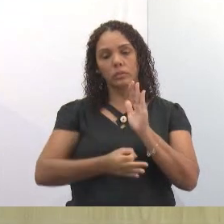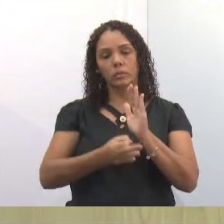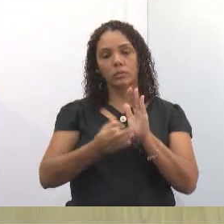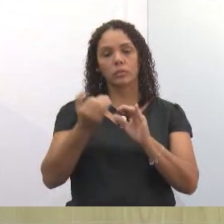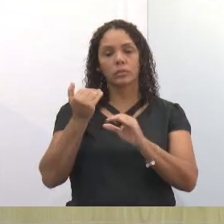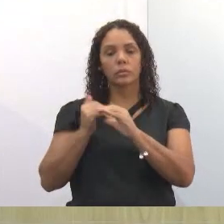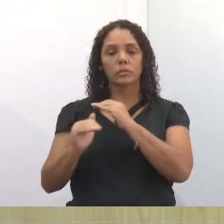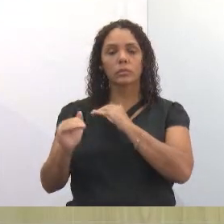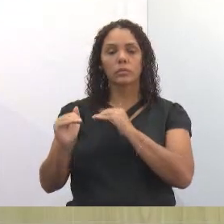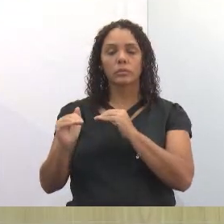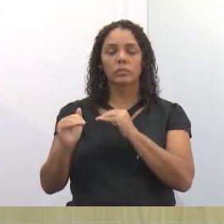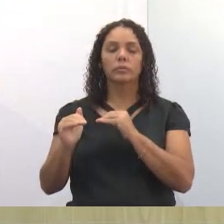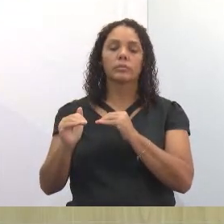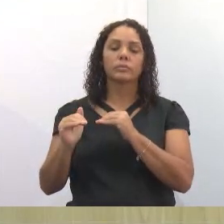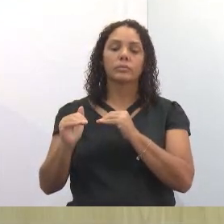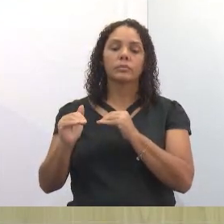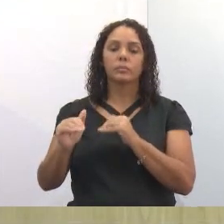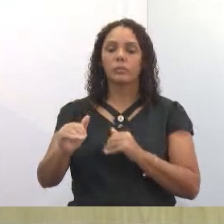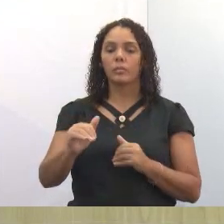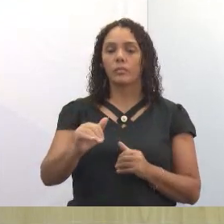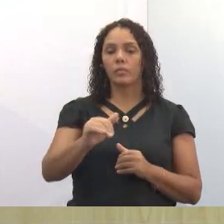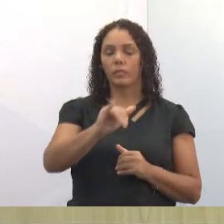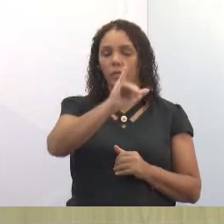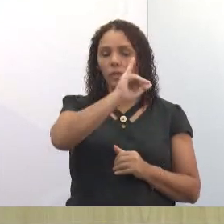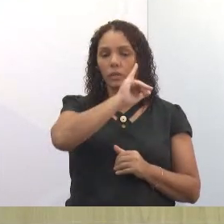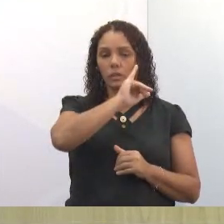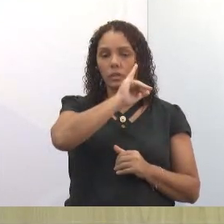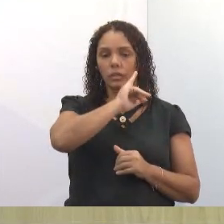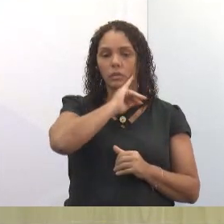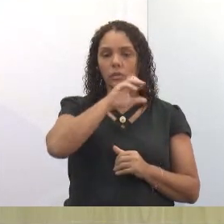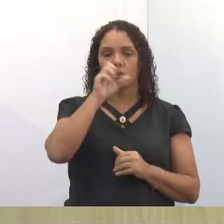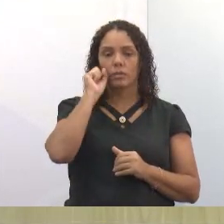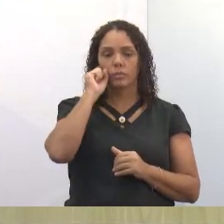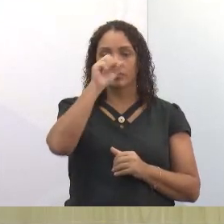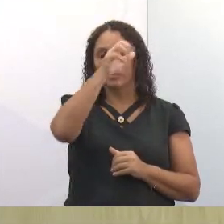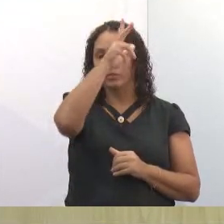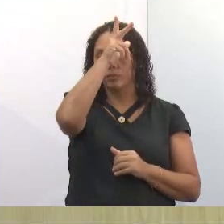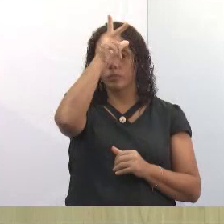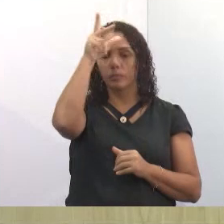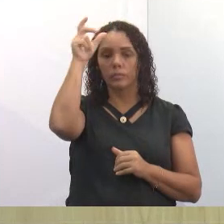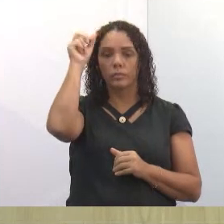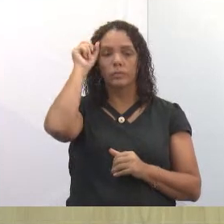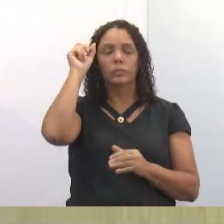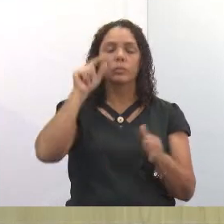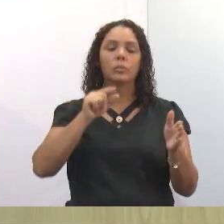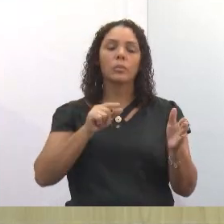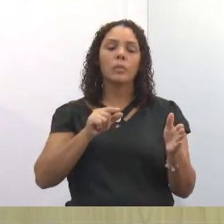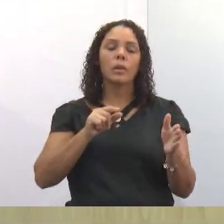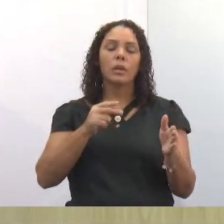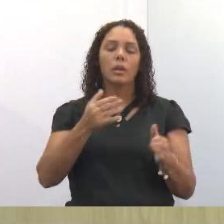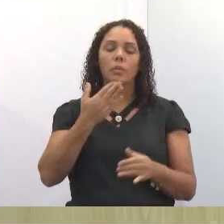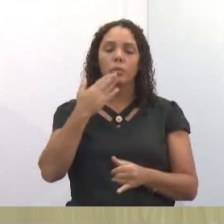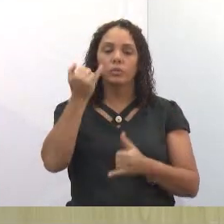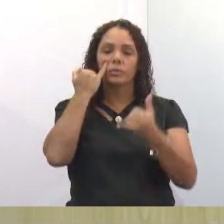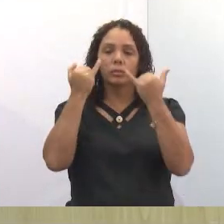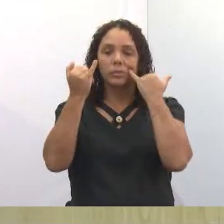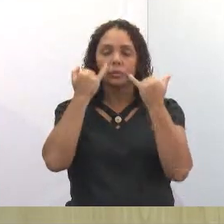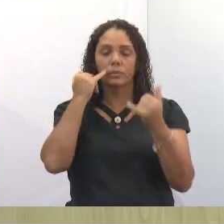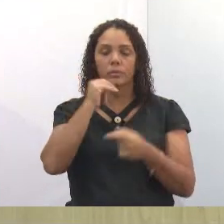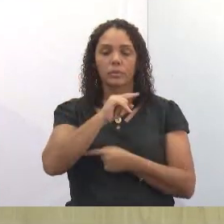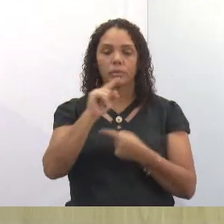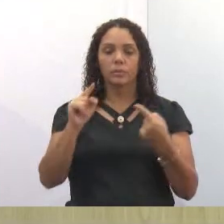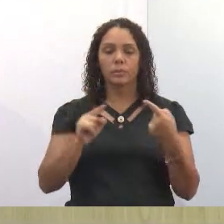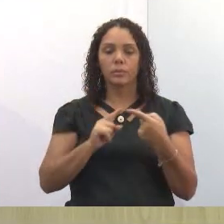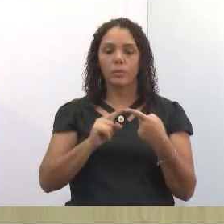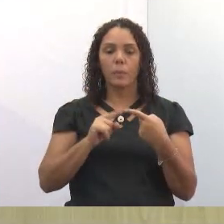regimentais, seja encaminhado ao senhor prefeito municipal de Jacareí o seguinte pedido de informações.